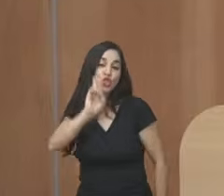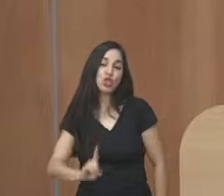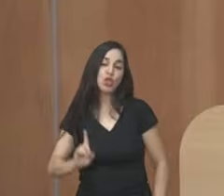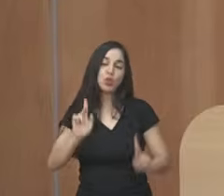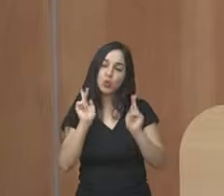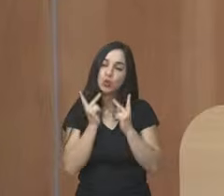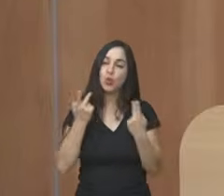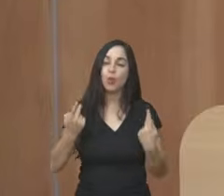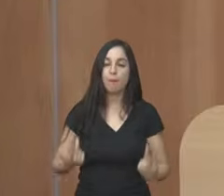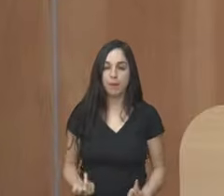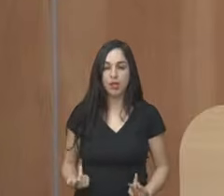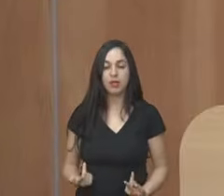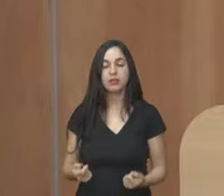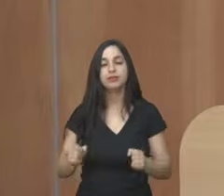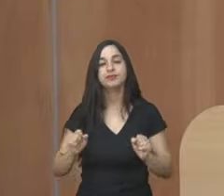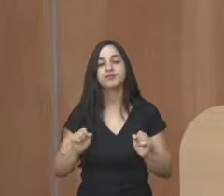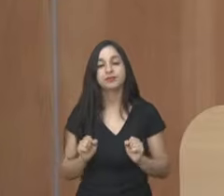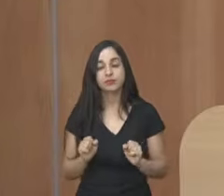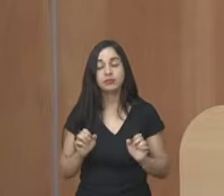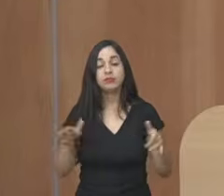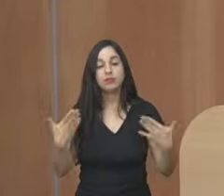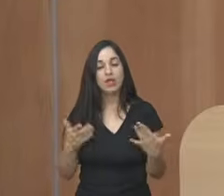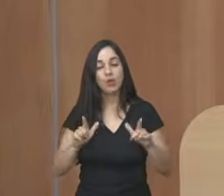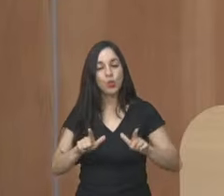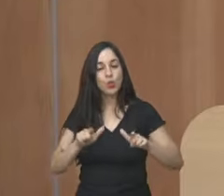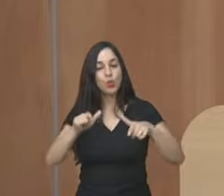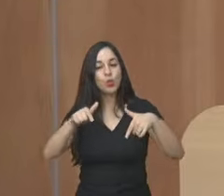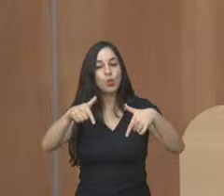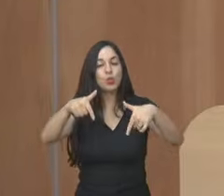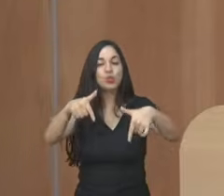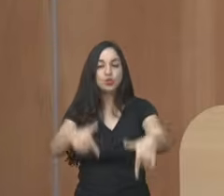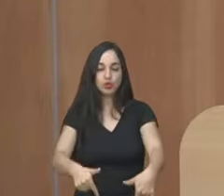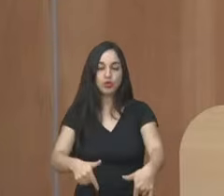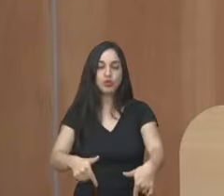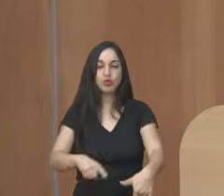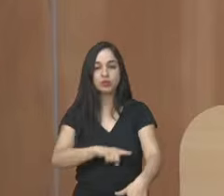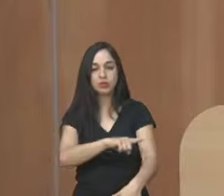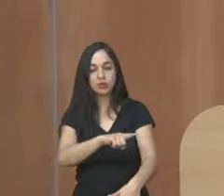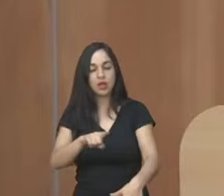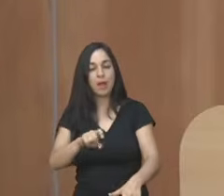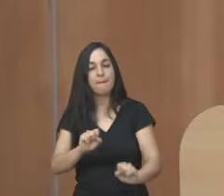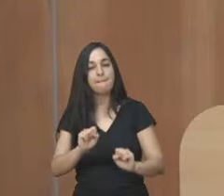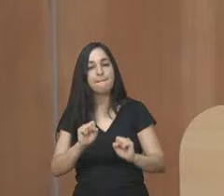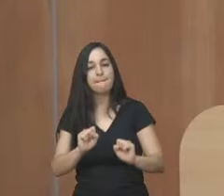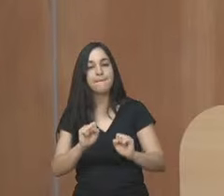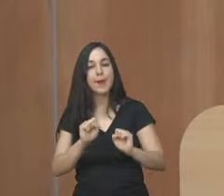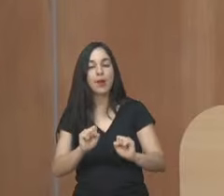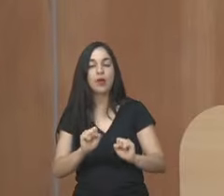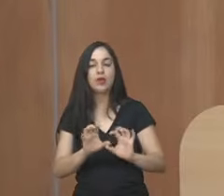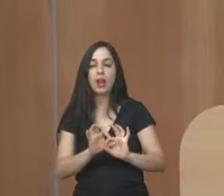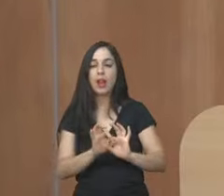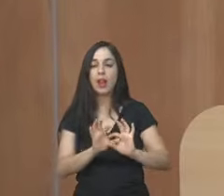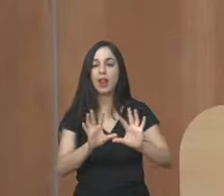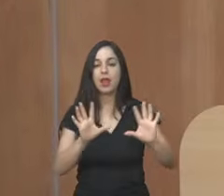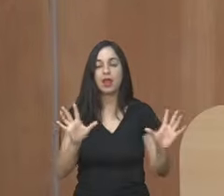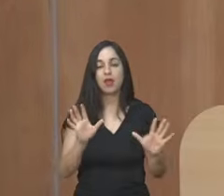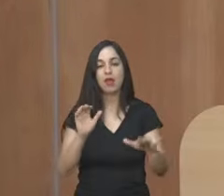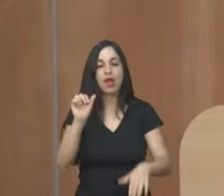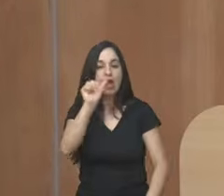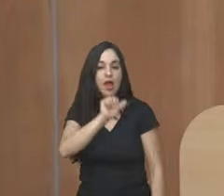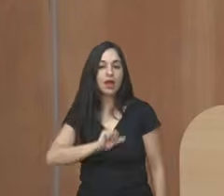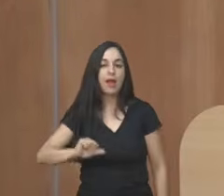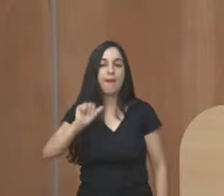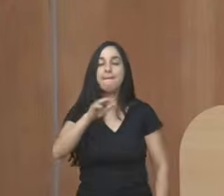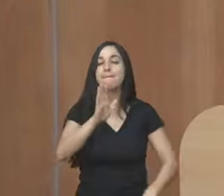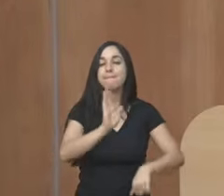Dessa forma, a concessão do título de utilidade pública permitirá que a entidade amplie suas